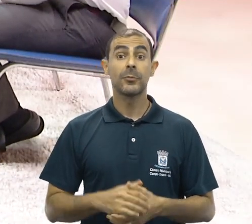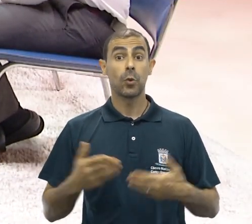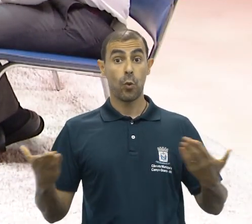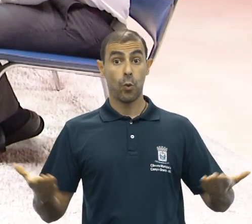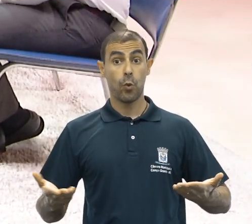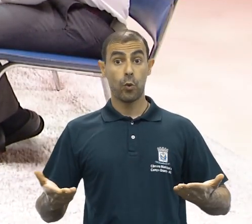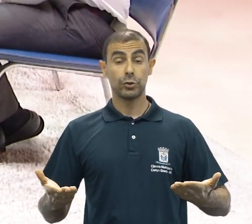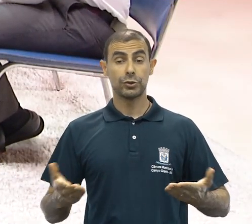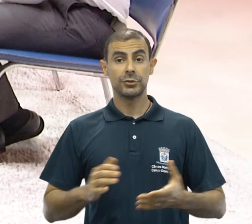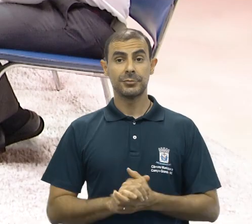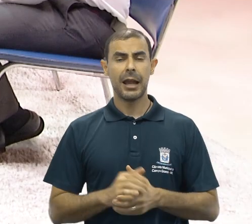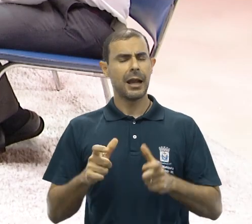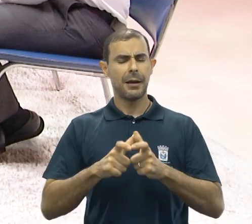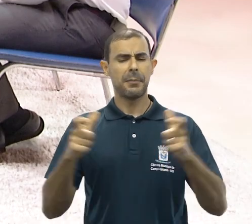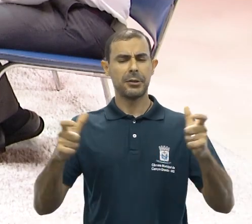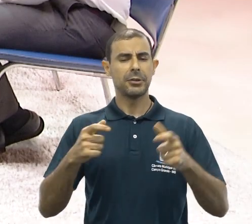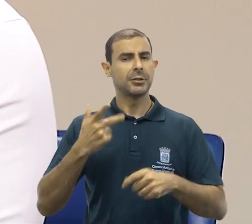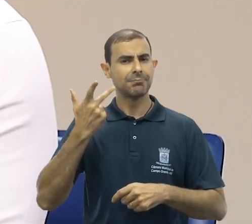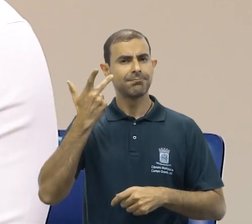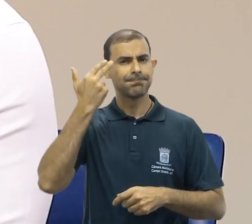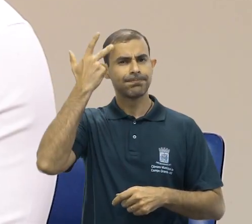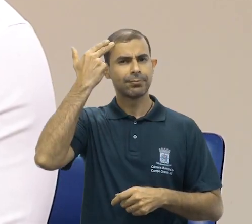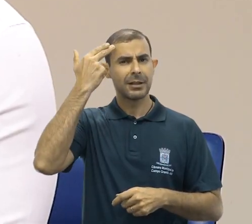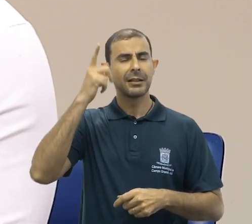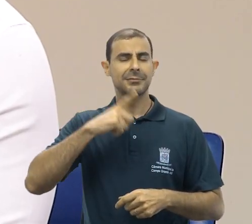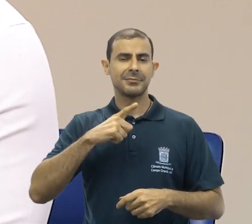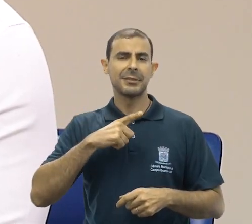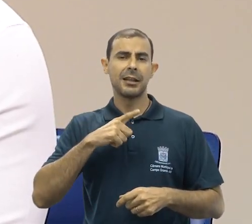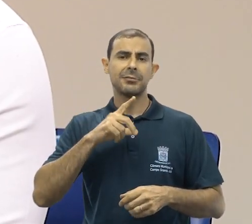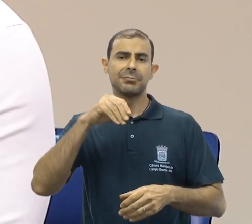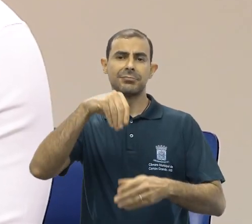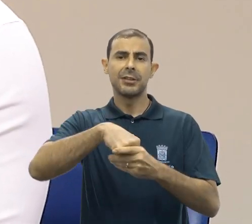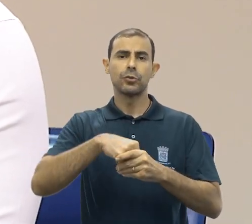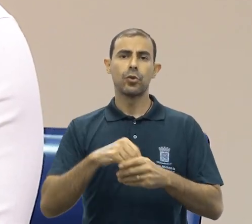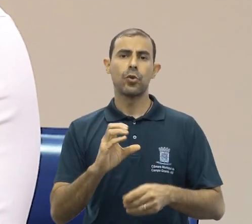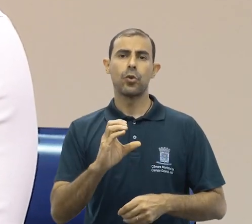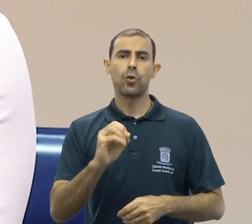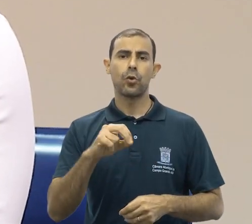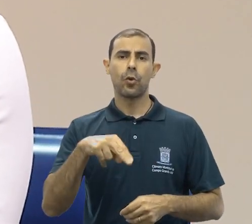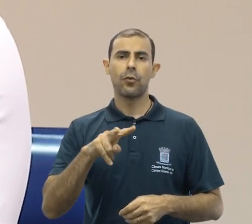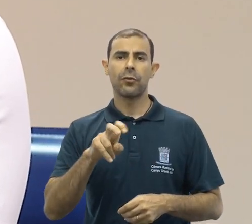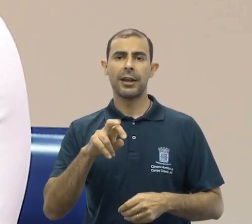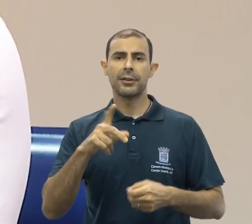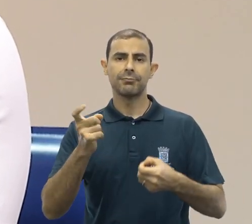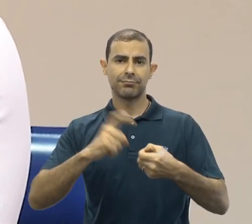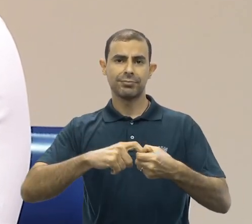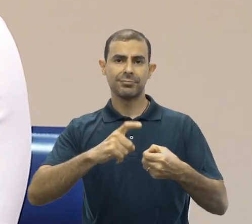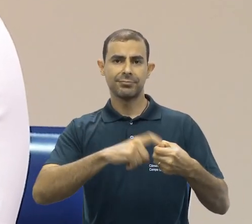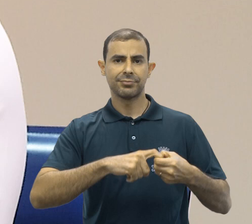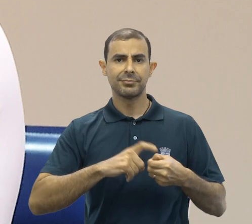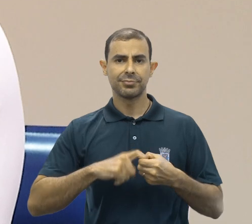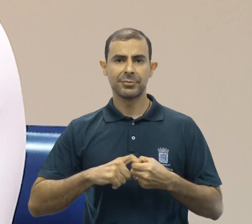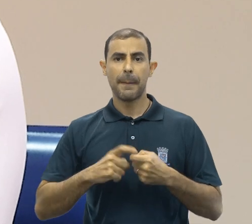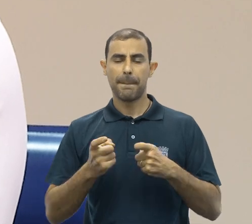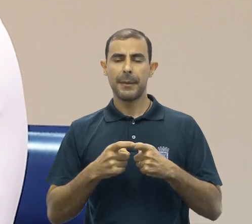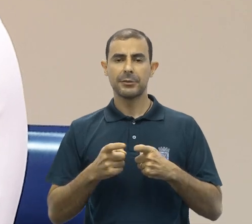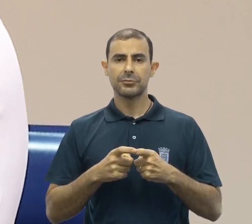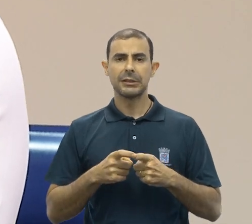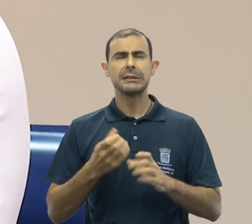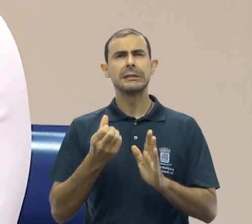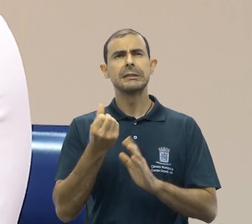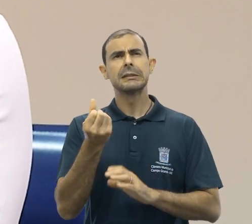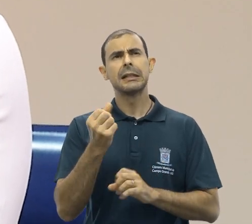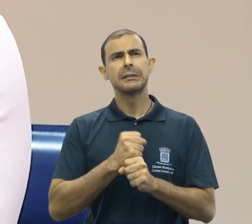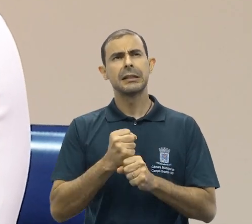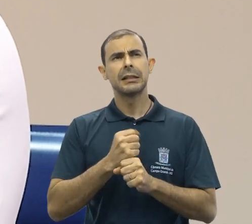gente, atualmente, a maioria das cirurgias são feitas pelos convênios, né? Há 6 anos atrás, quando eu cheguei aqui em